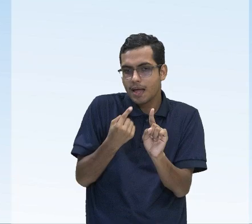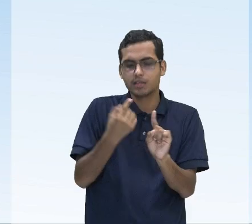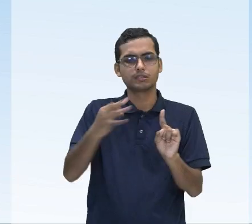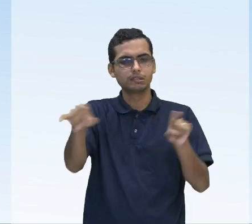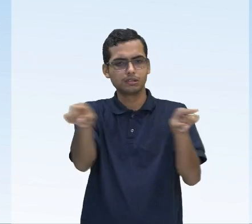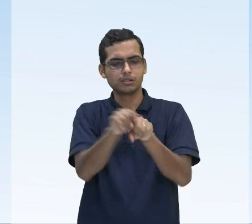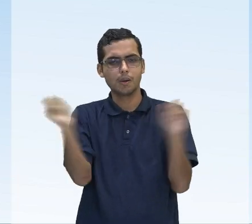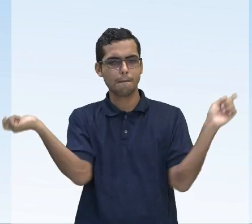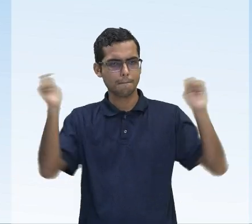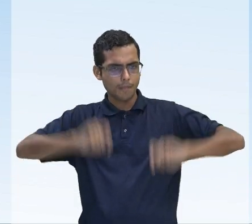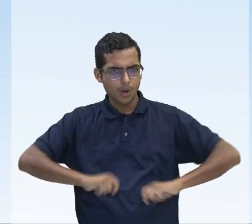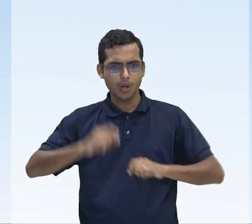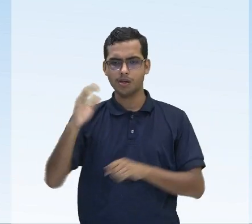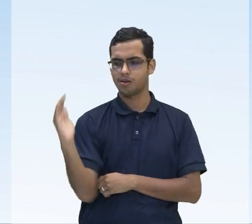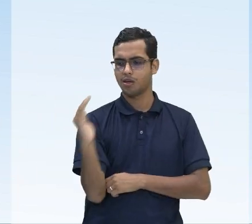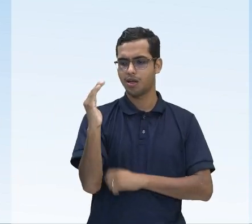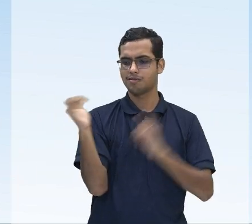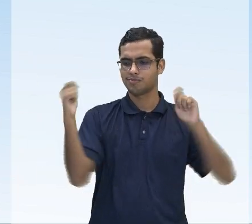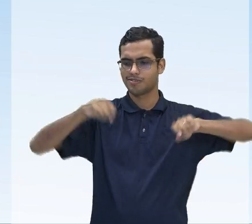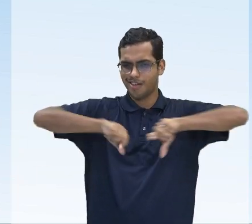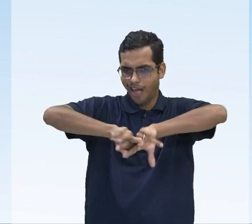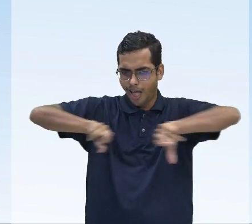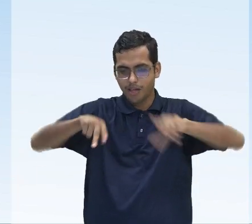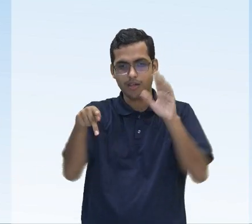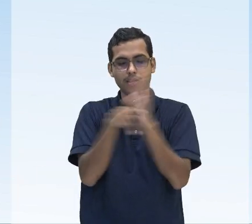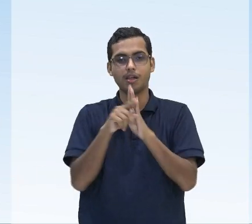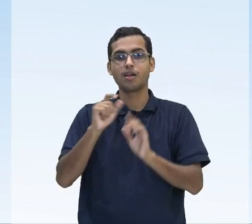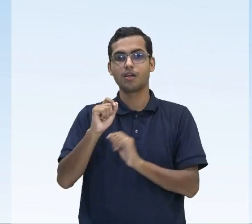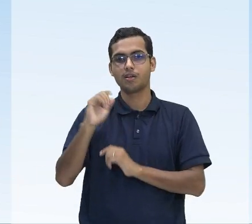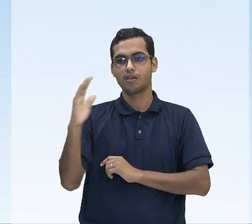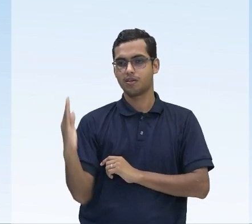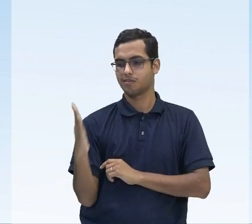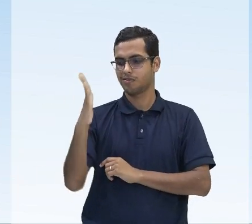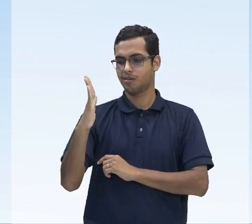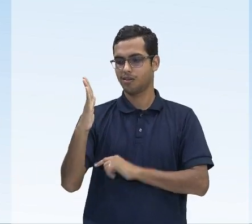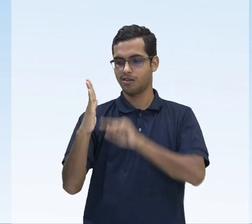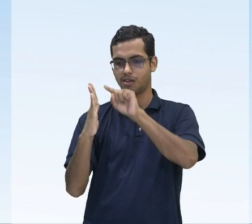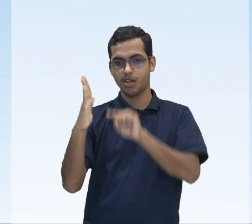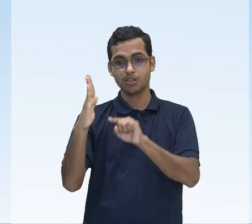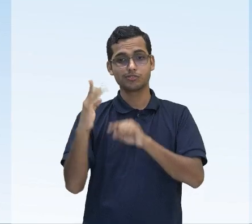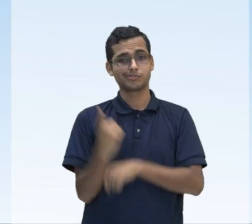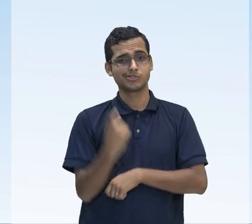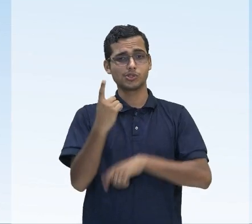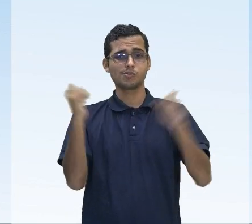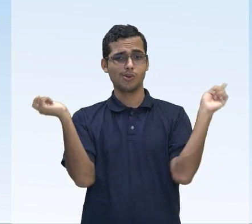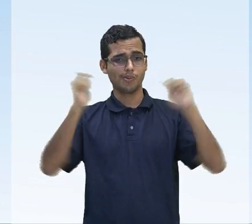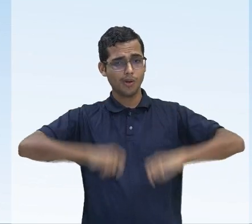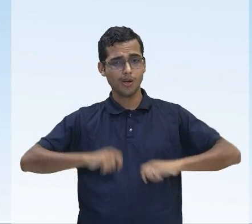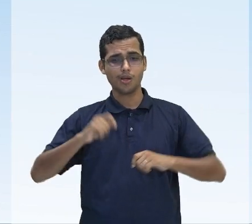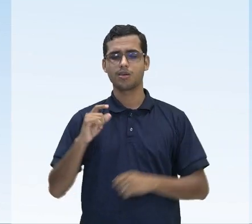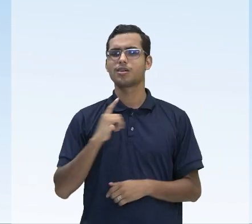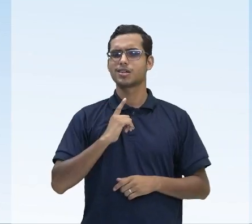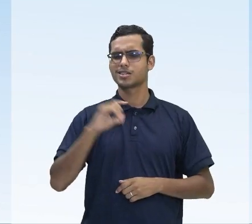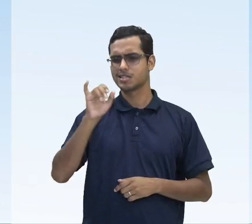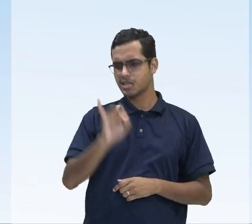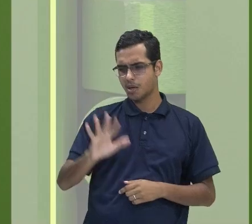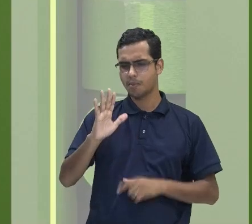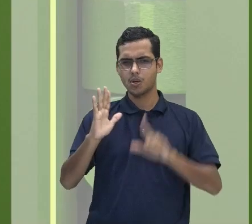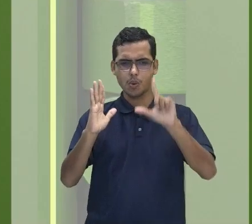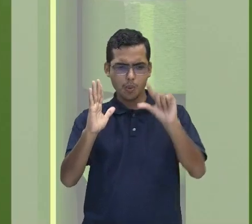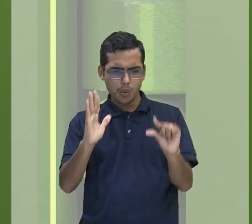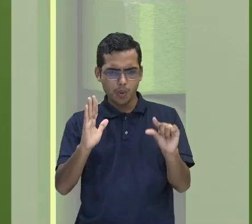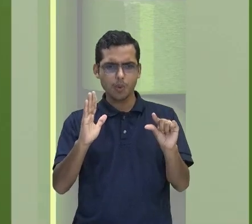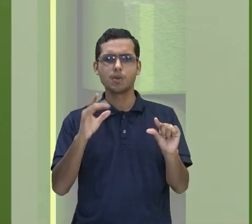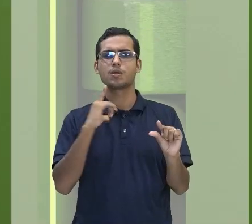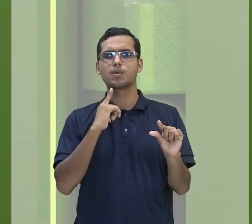inúmeras possibilidades. Para o espelho convexo só tem uma, né? No espelho convexo a imagem é menor, virtual e